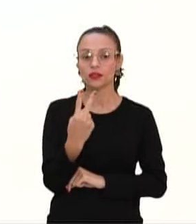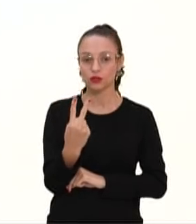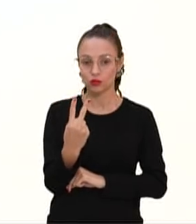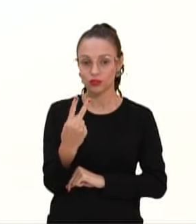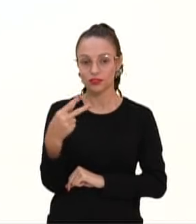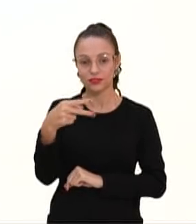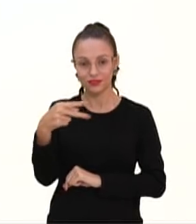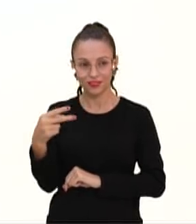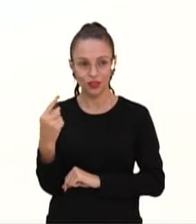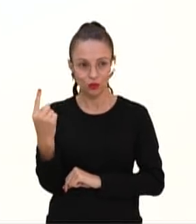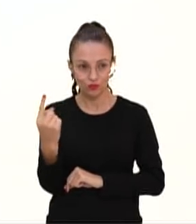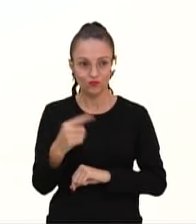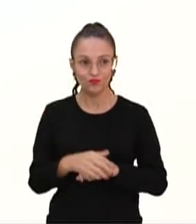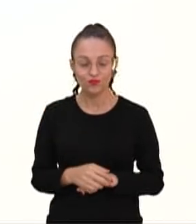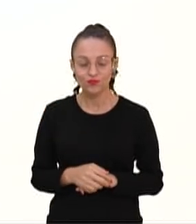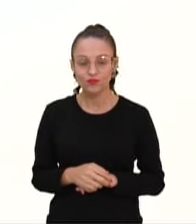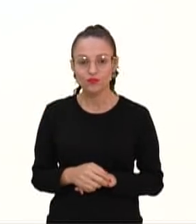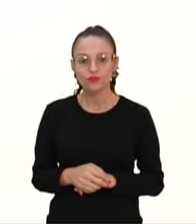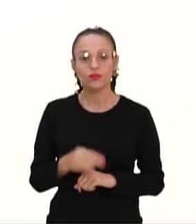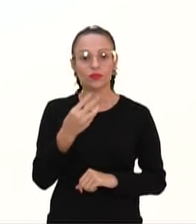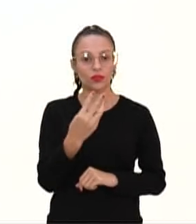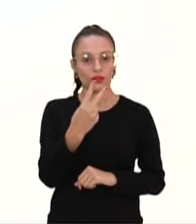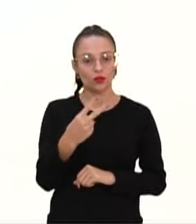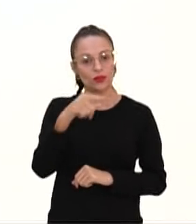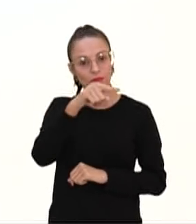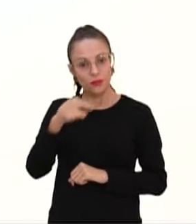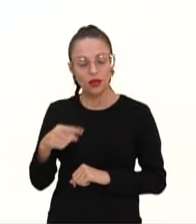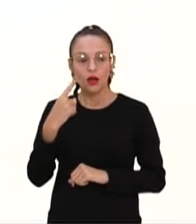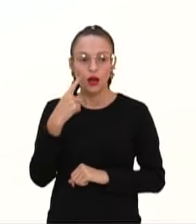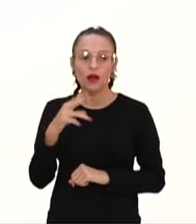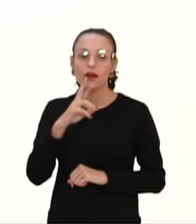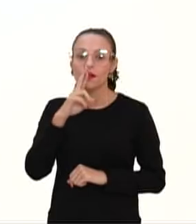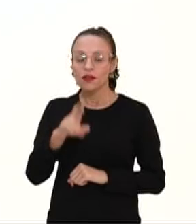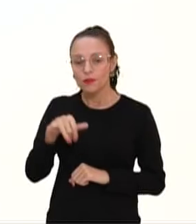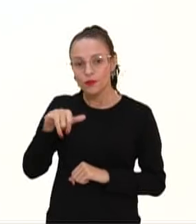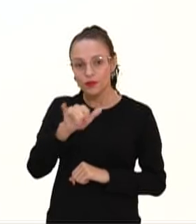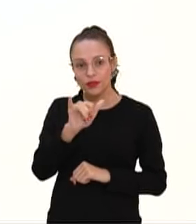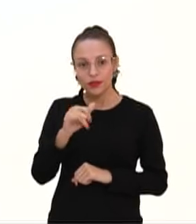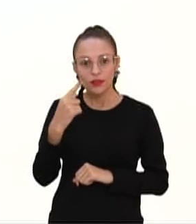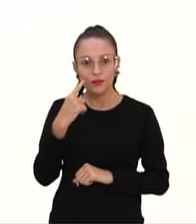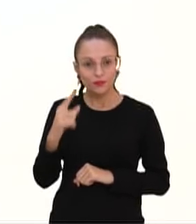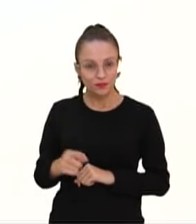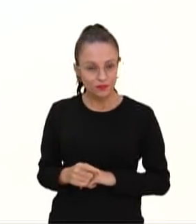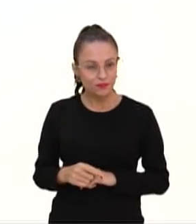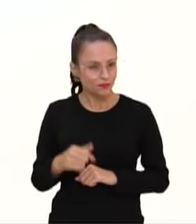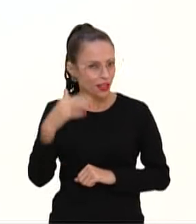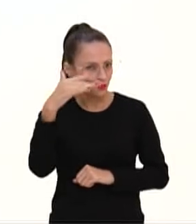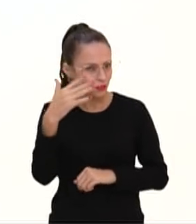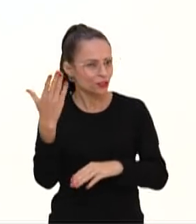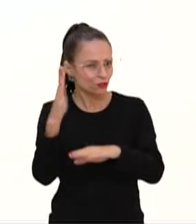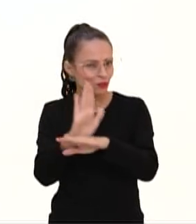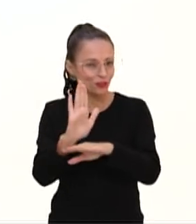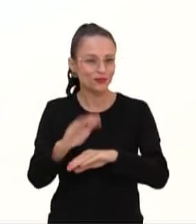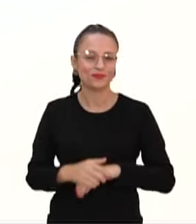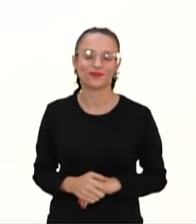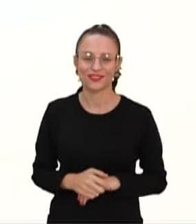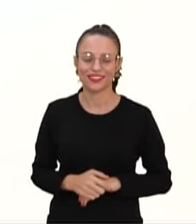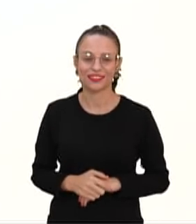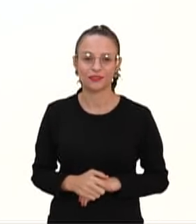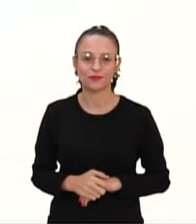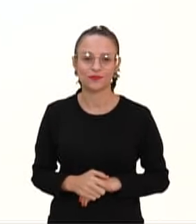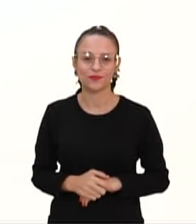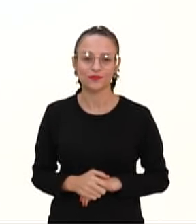a 1. Esqueço as bases e eu tenho o seguinte resultado, ó, que a Viviana até nos ajudou, hein? Show de